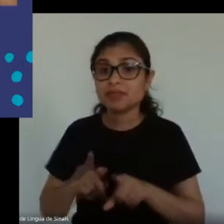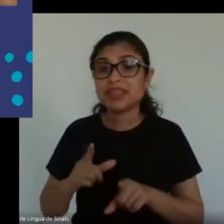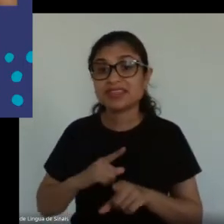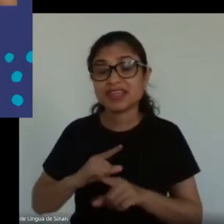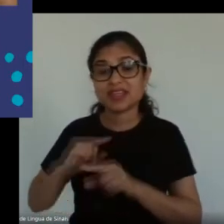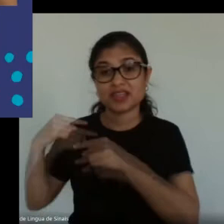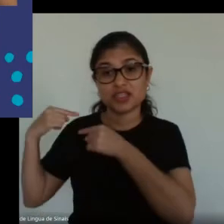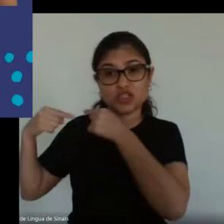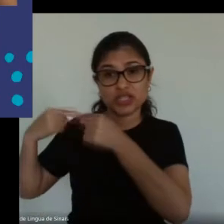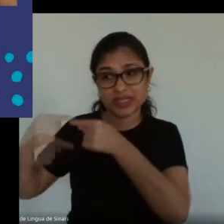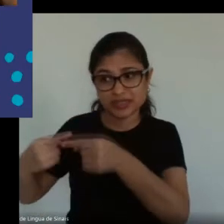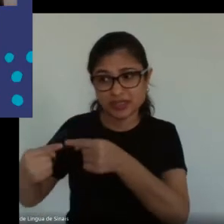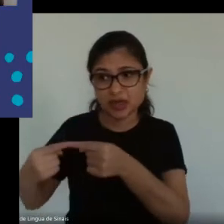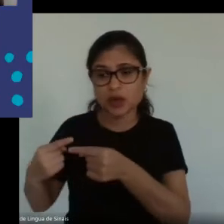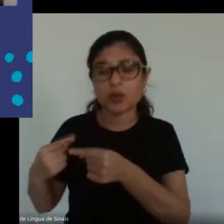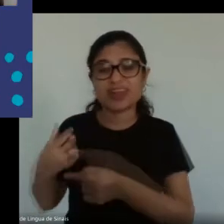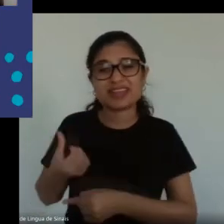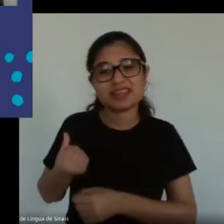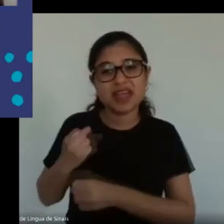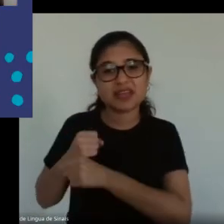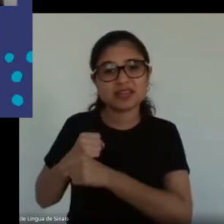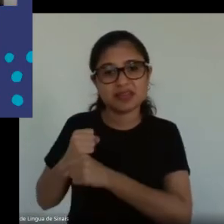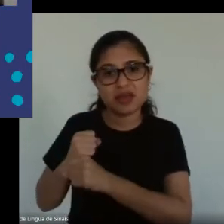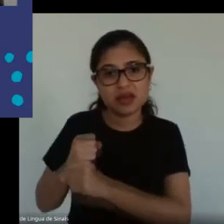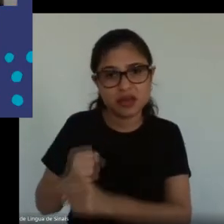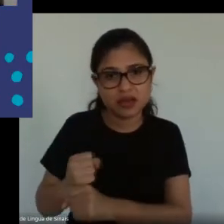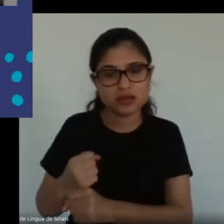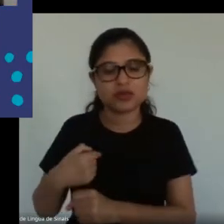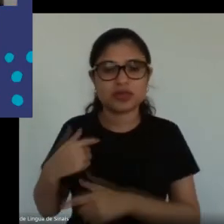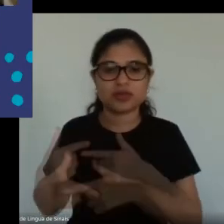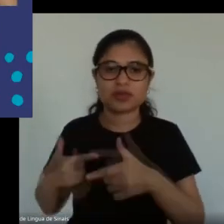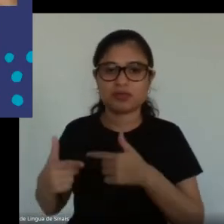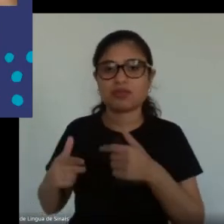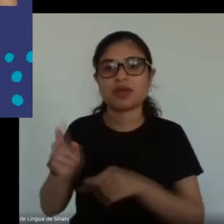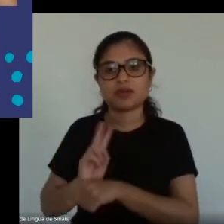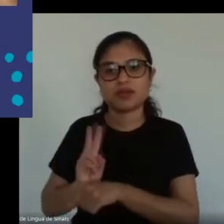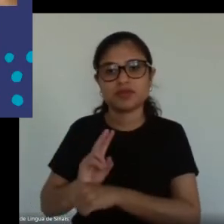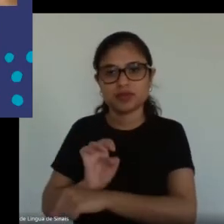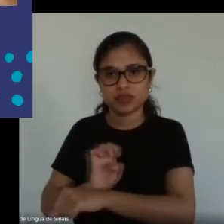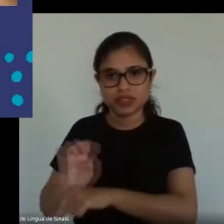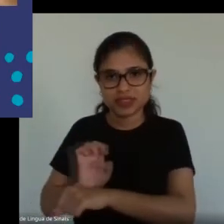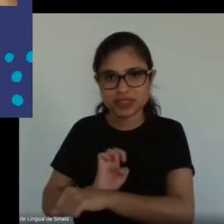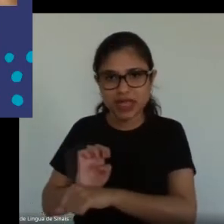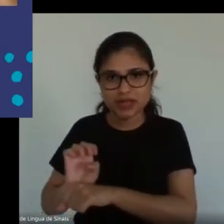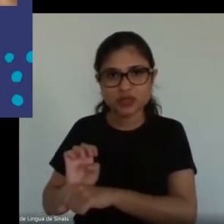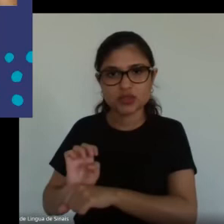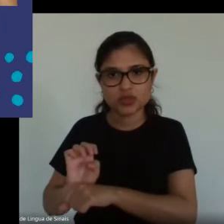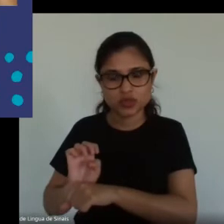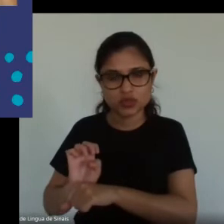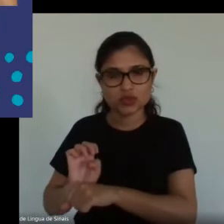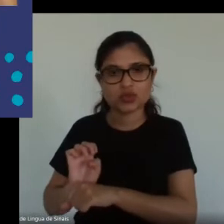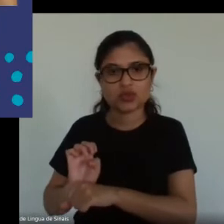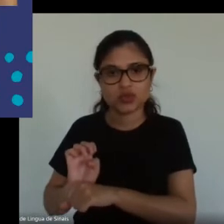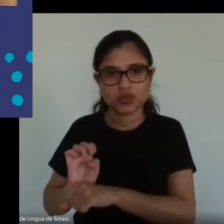geração, nos últimos 6 anos de aula teórica, porque agora eu tenho dado só supervisão de estágio na